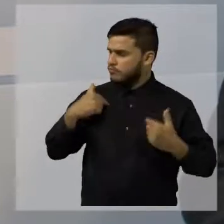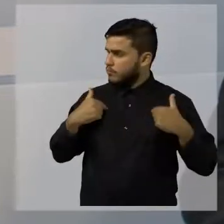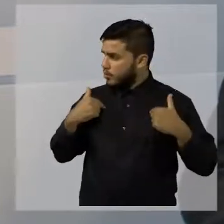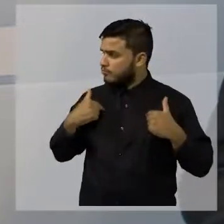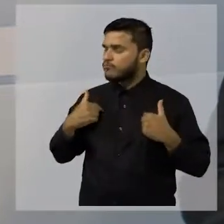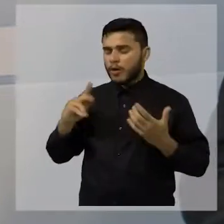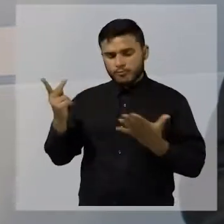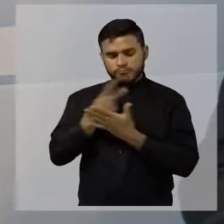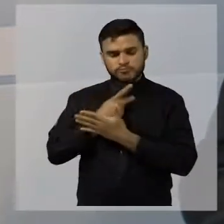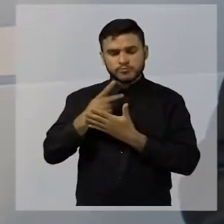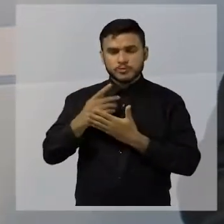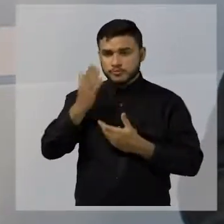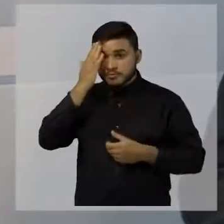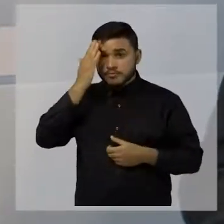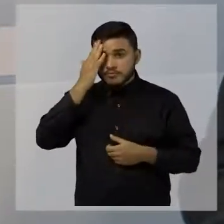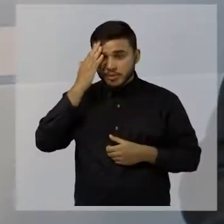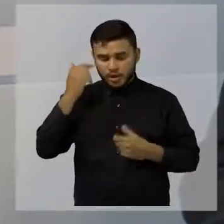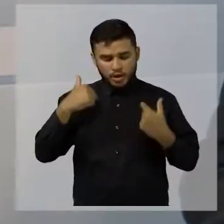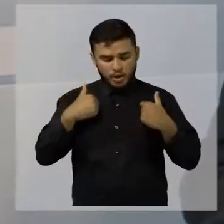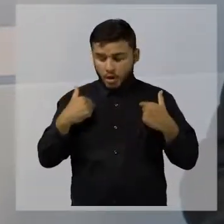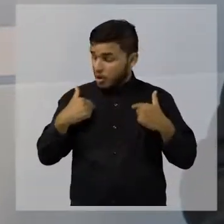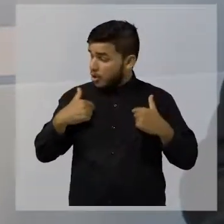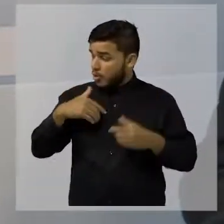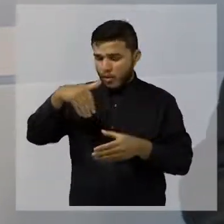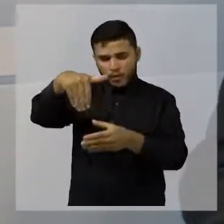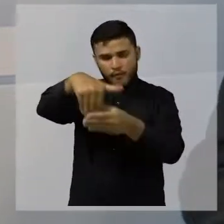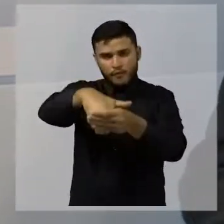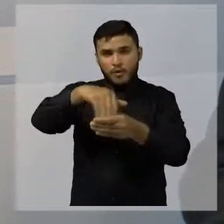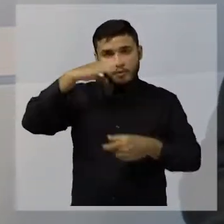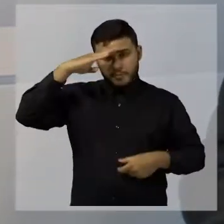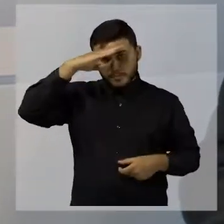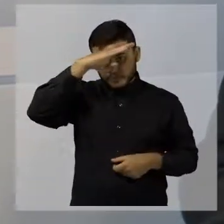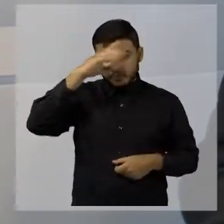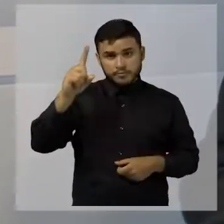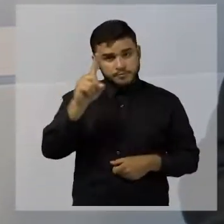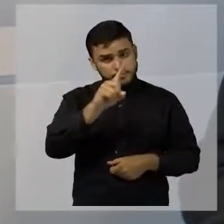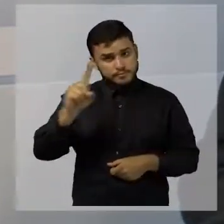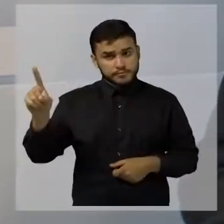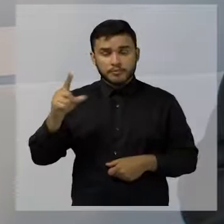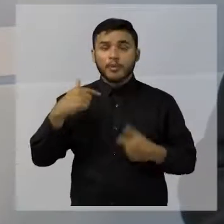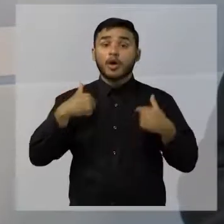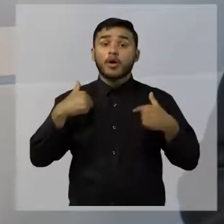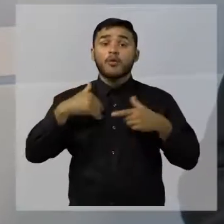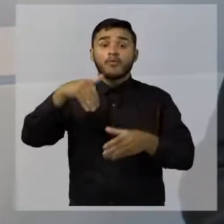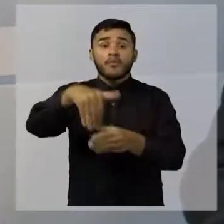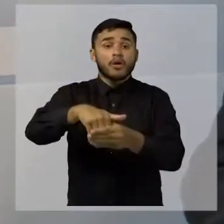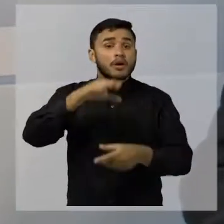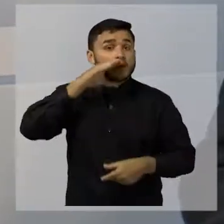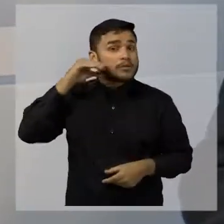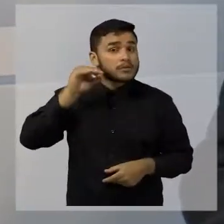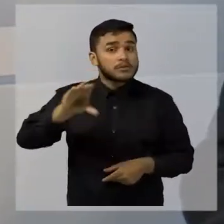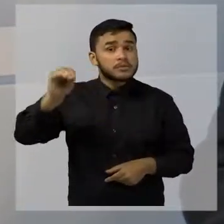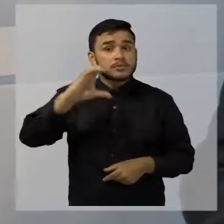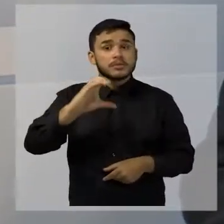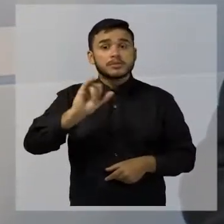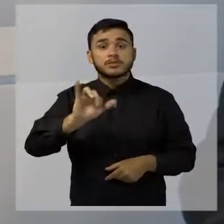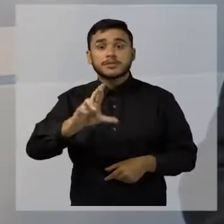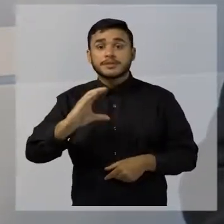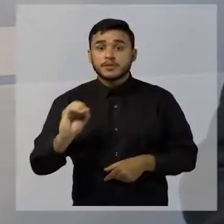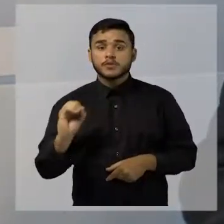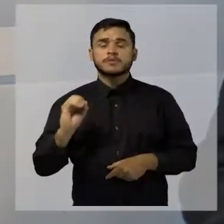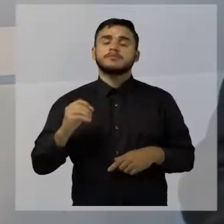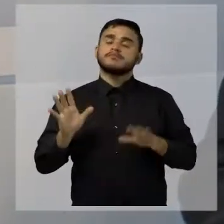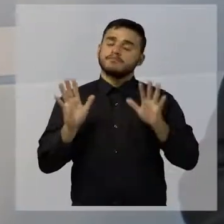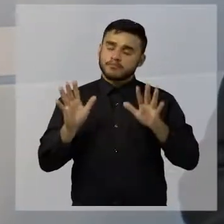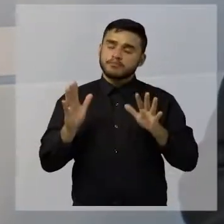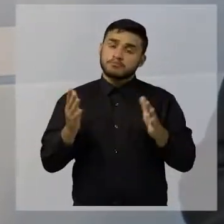esse momento, eu não votei no Bolsonaro, votei no Ciro, todo mundo sabe disso, mas ele foi eleito presidente, ele agora é meu presidente. Mas isso